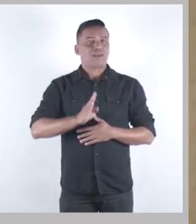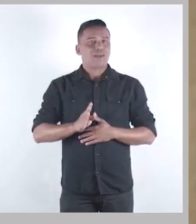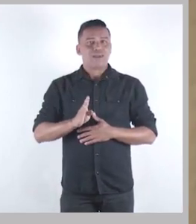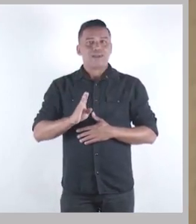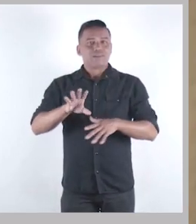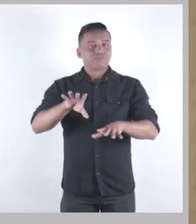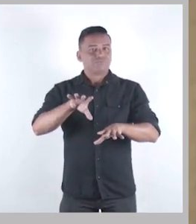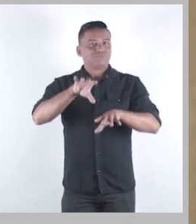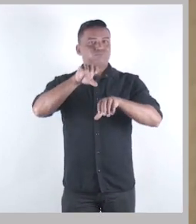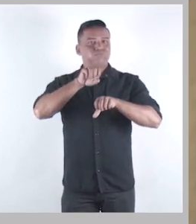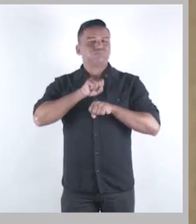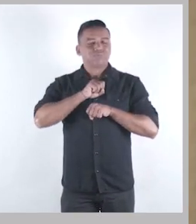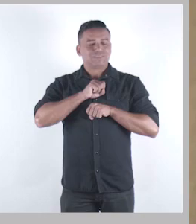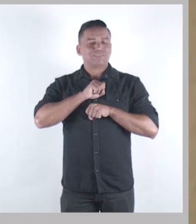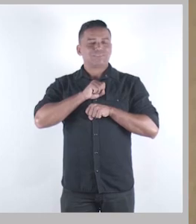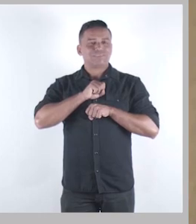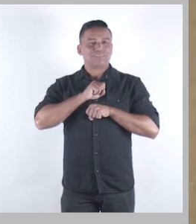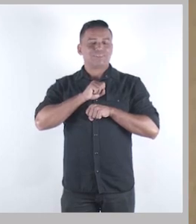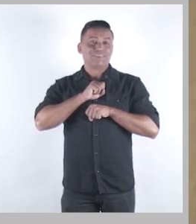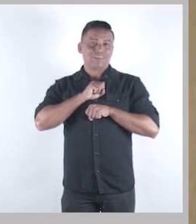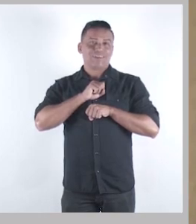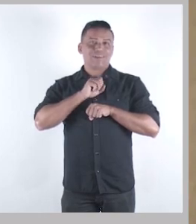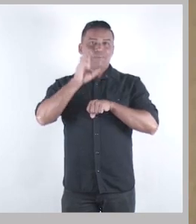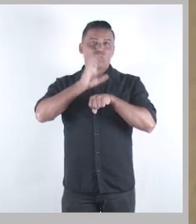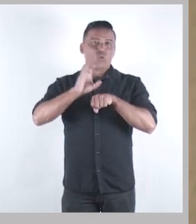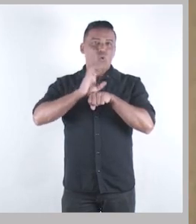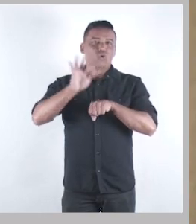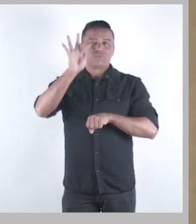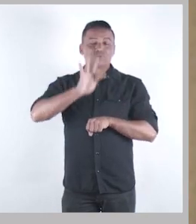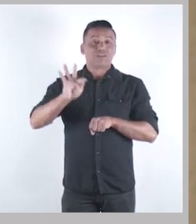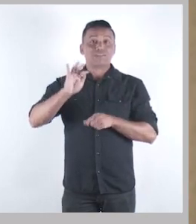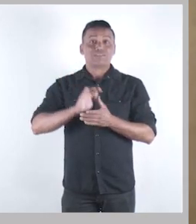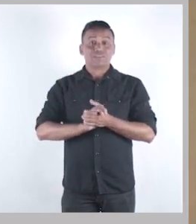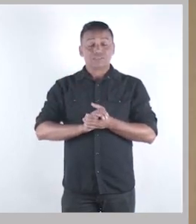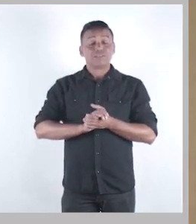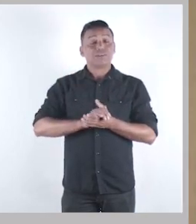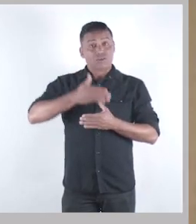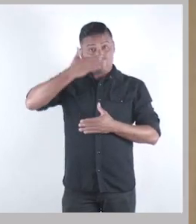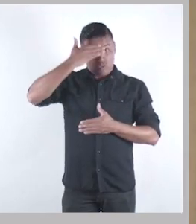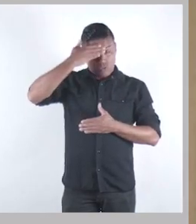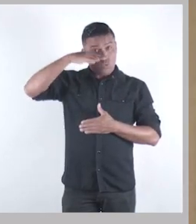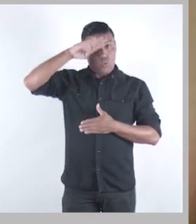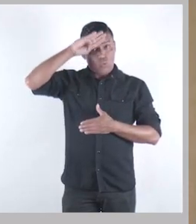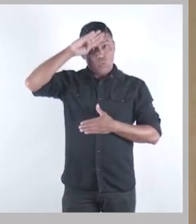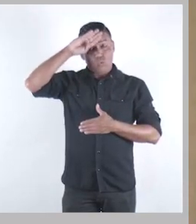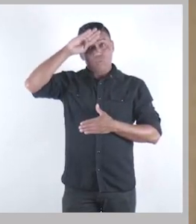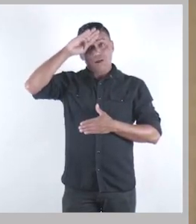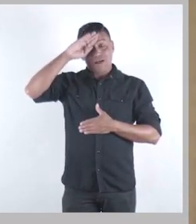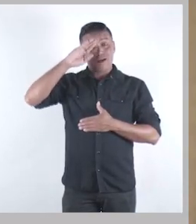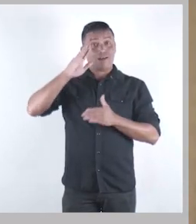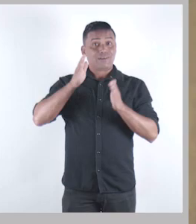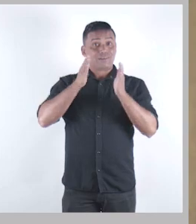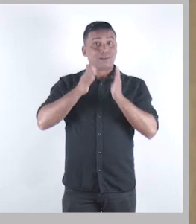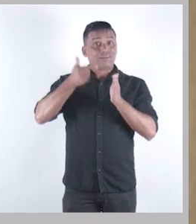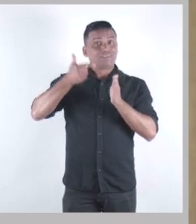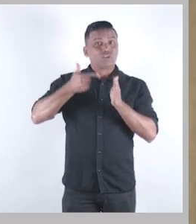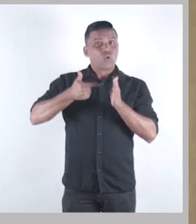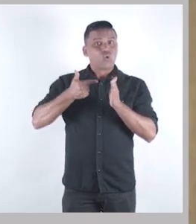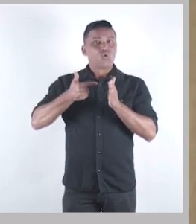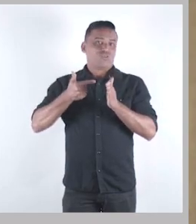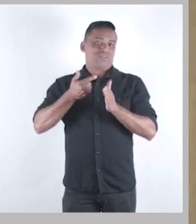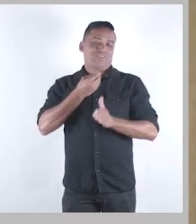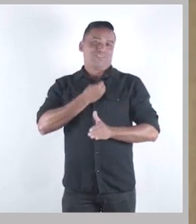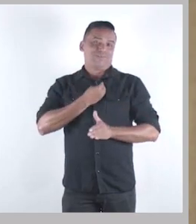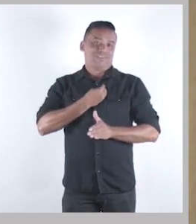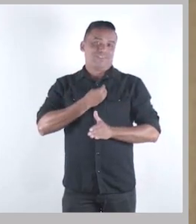meu percurso. Eu disse aqui que Cuba passou a ser uma segunda pátria. O Brasil sim. também passou a ser uma segunda pátria. Não é? Eu Eu ia morei 3 fazer